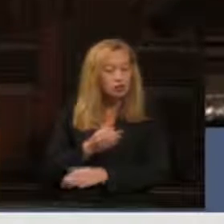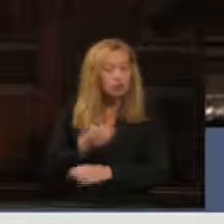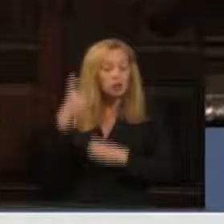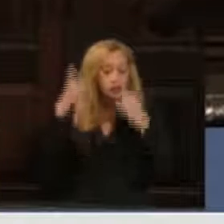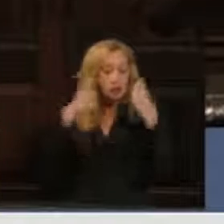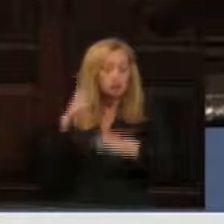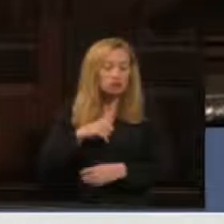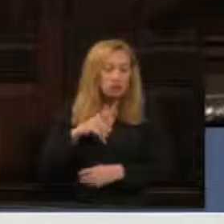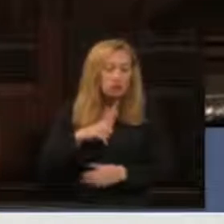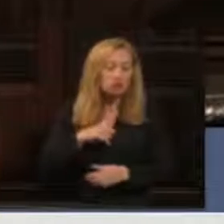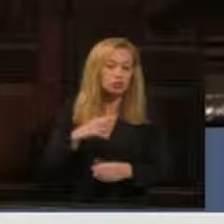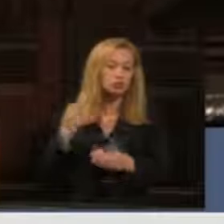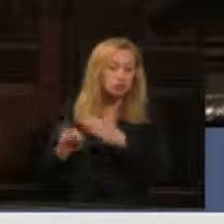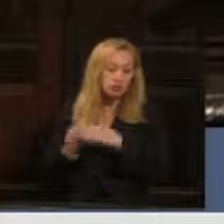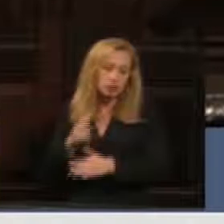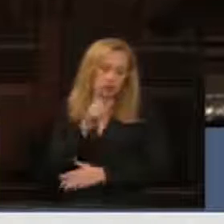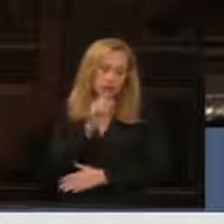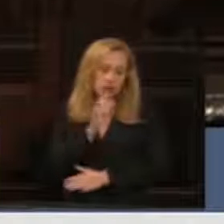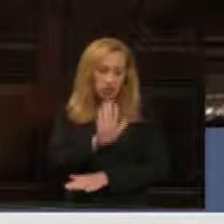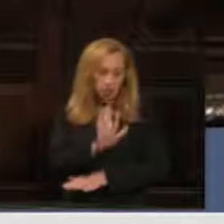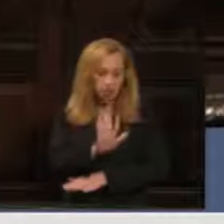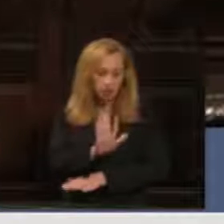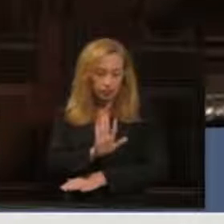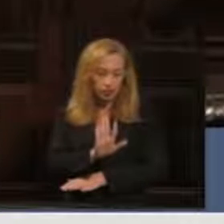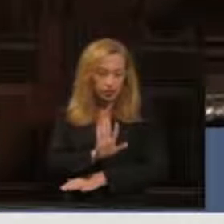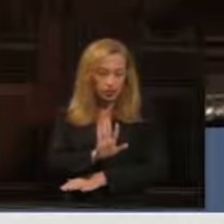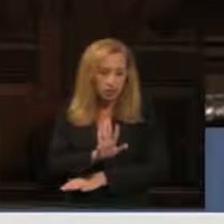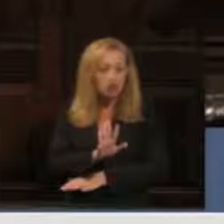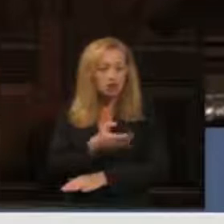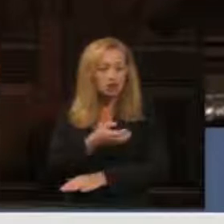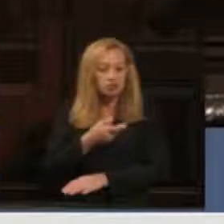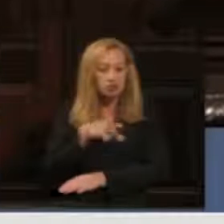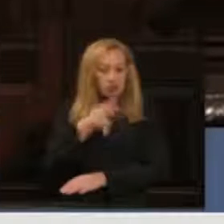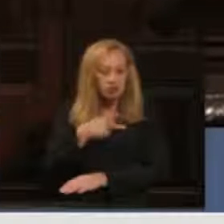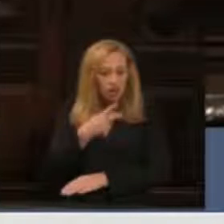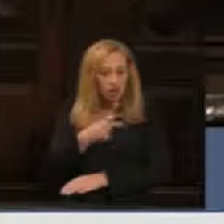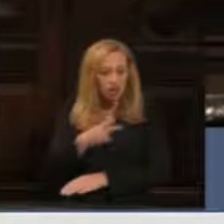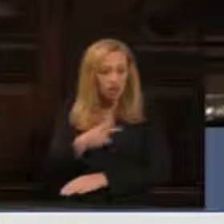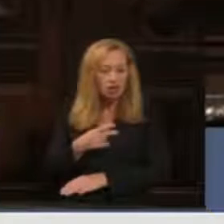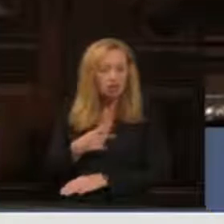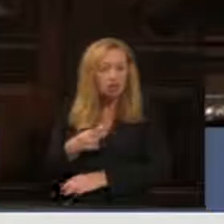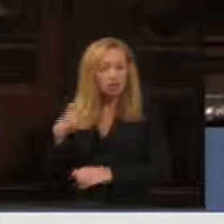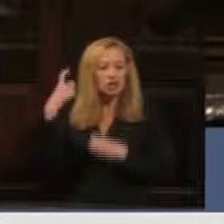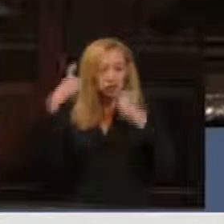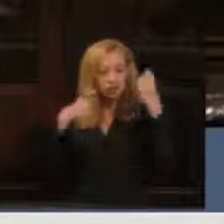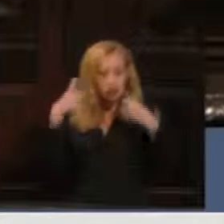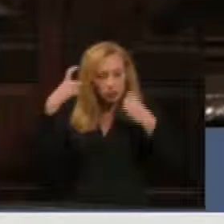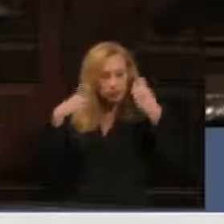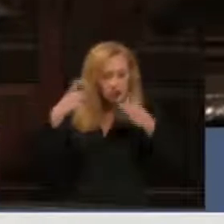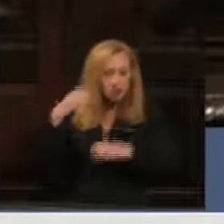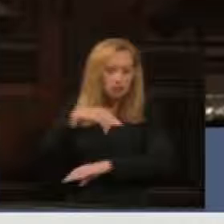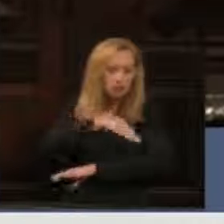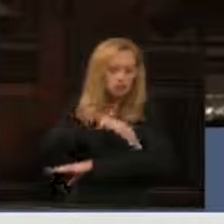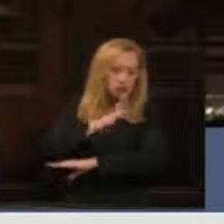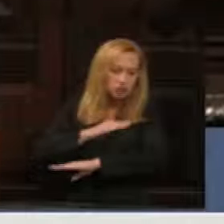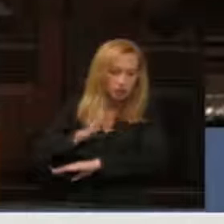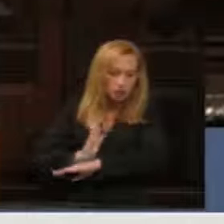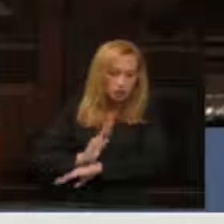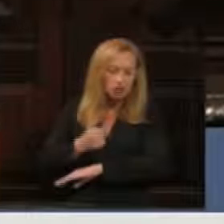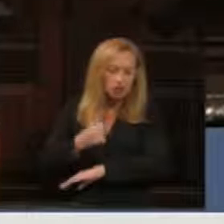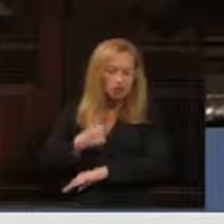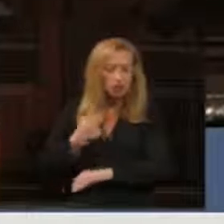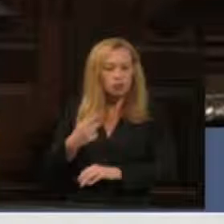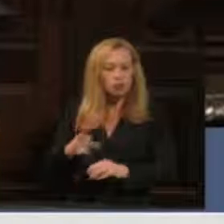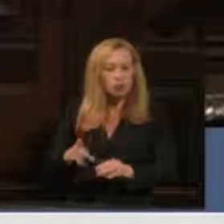Vossa Excelência, me concede uma parte? Claro. De pronto, quero responder a Vossa Excelência de que a preocupação é verdadeira. Eu vou participar